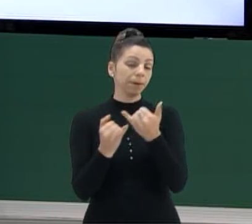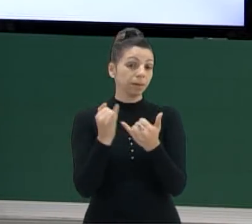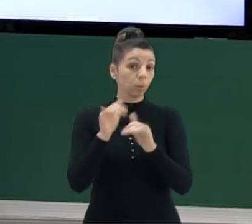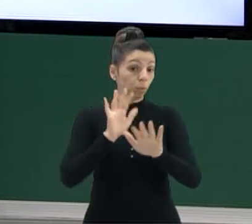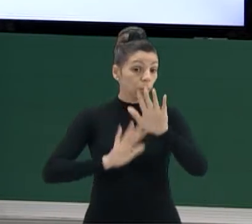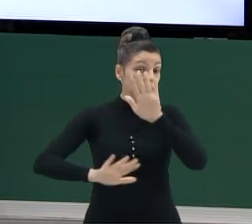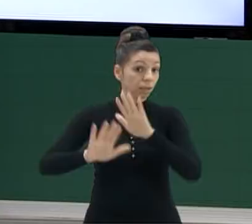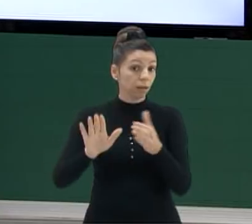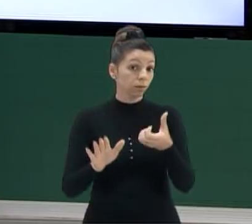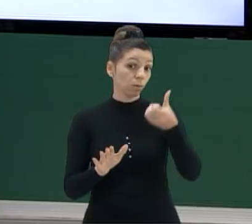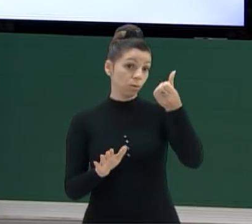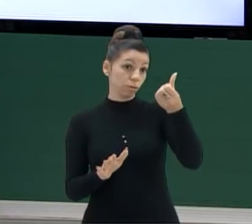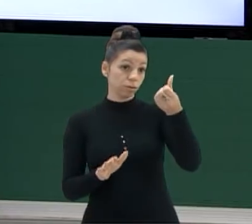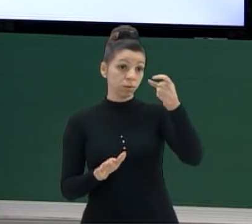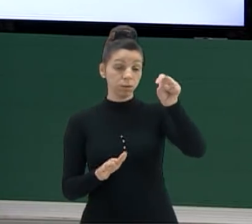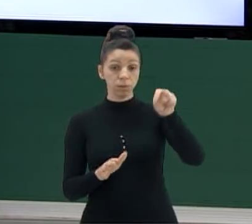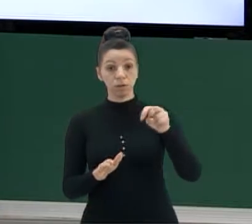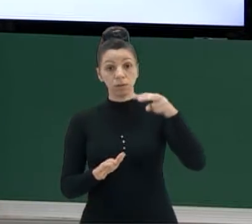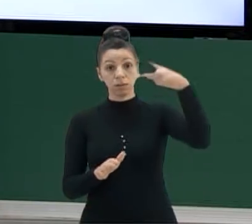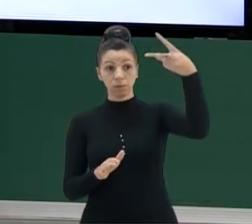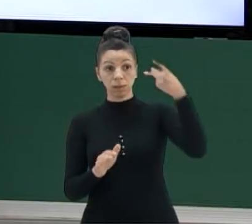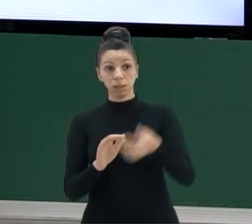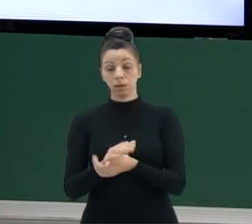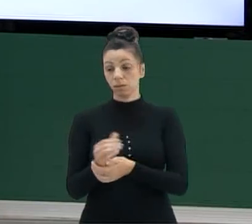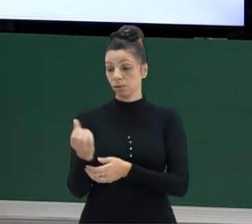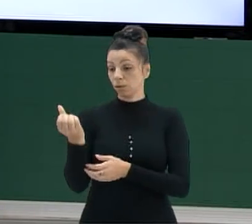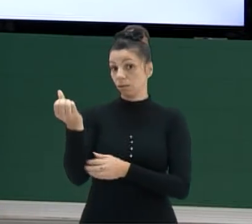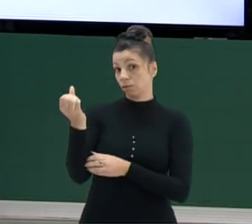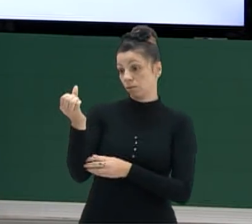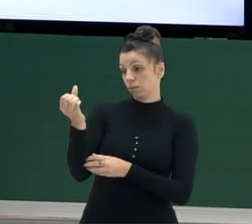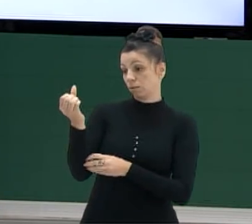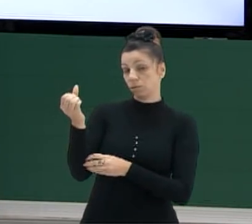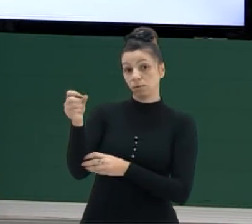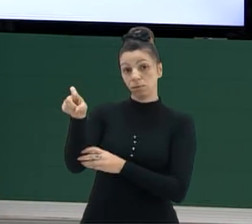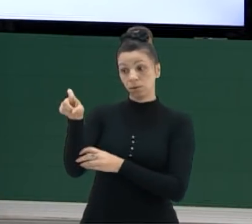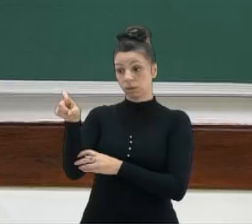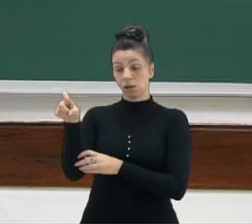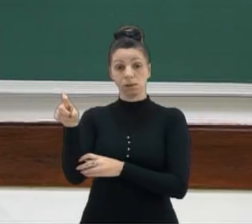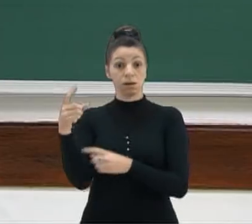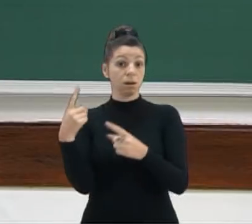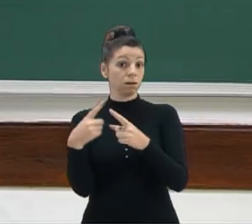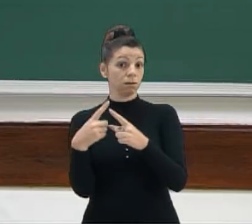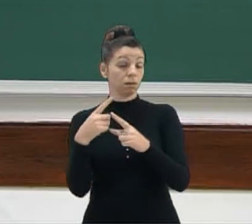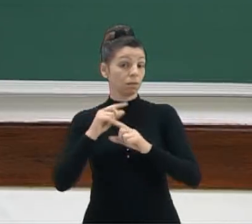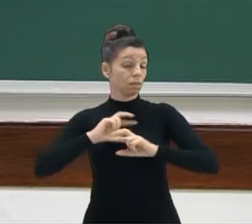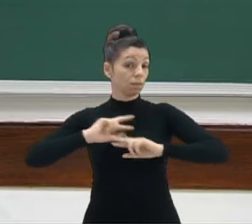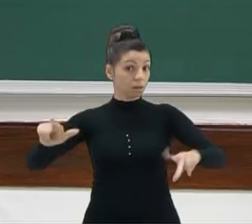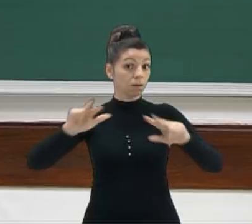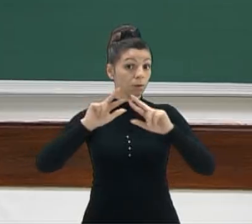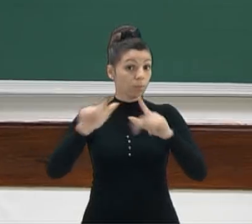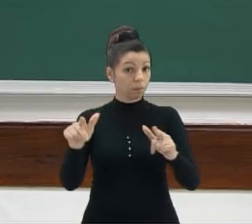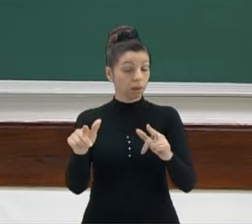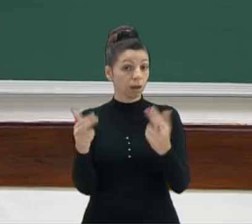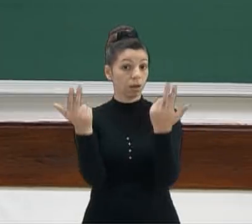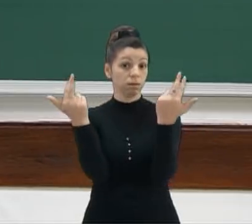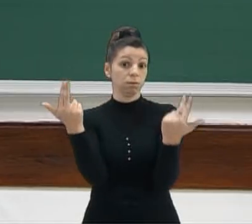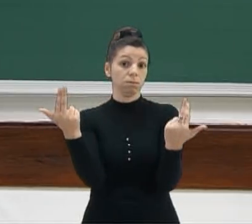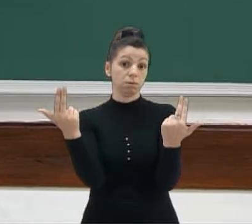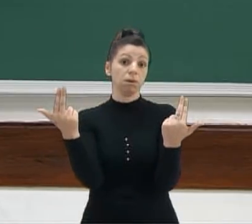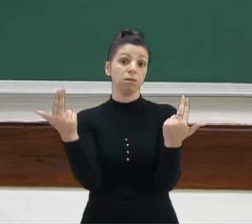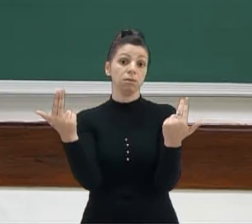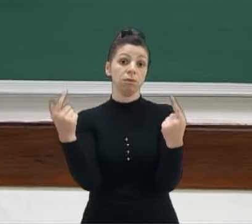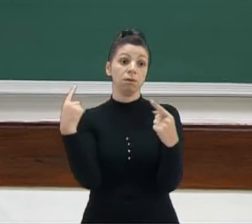né? Um tem x ao quadrado, o outro, o expoente é 1. Certo? Então, esse é o cuidado que nós temos que